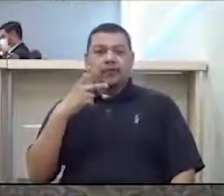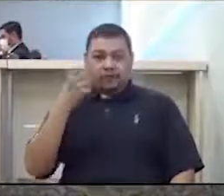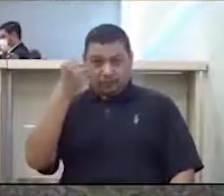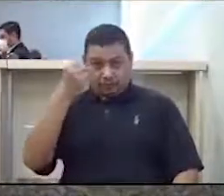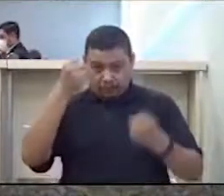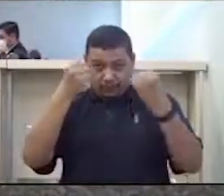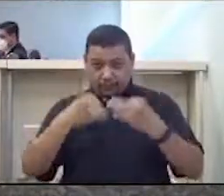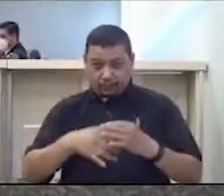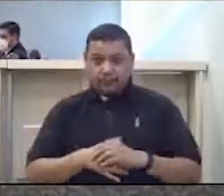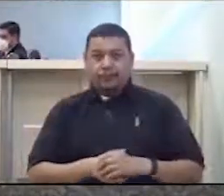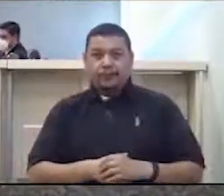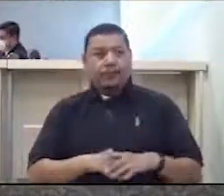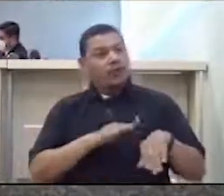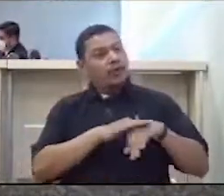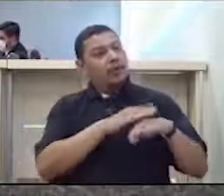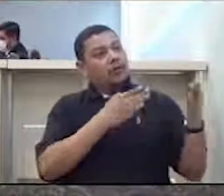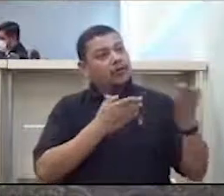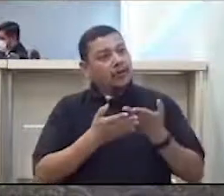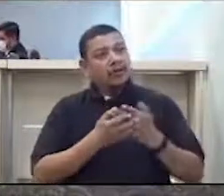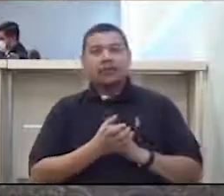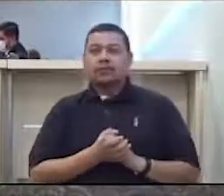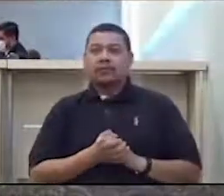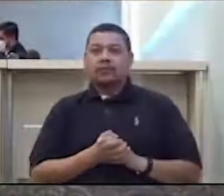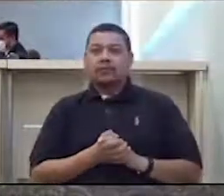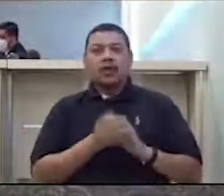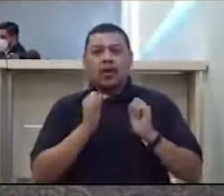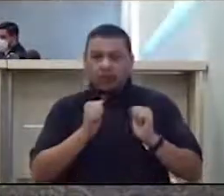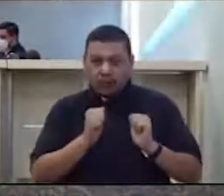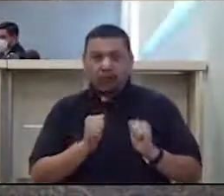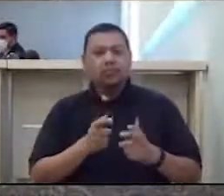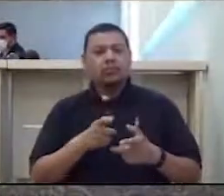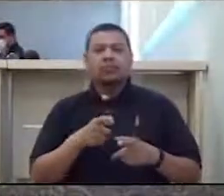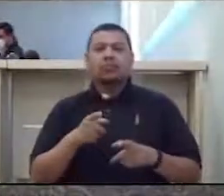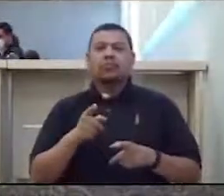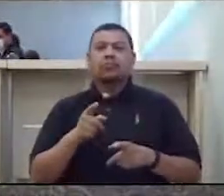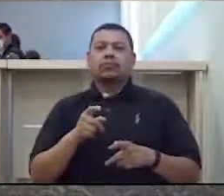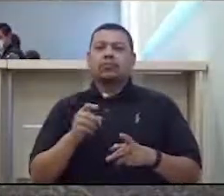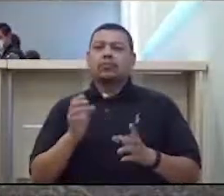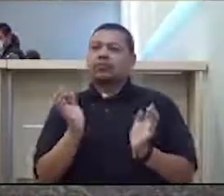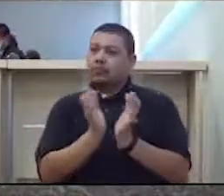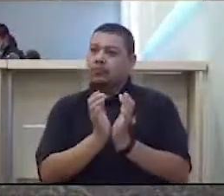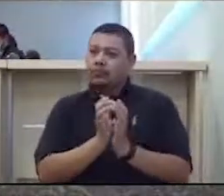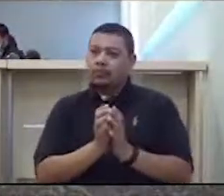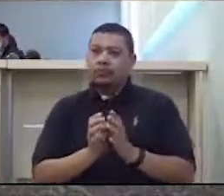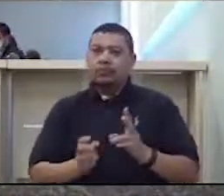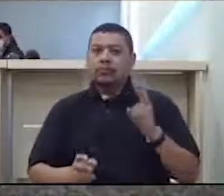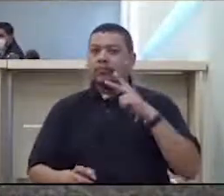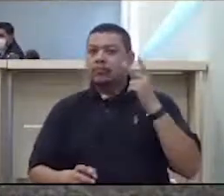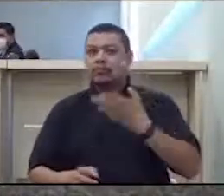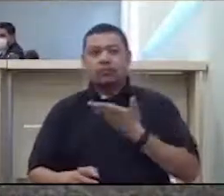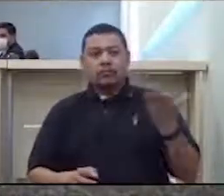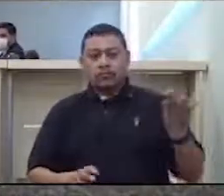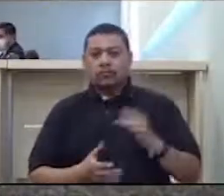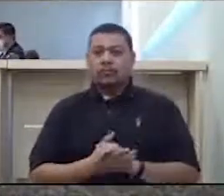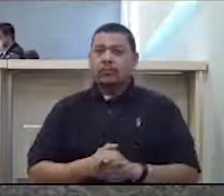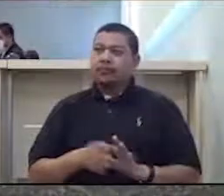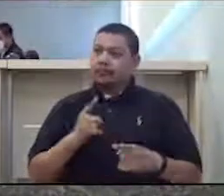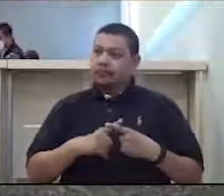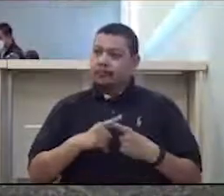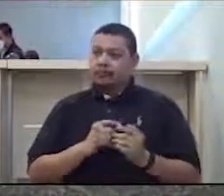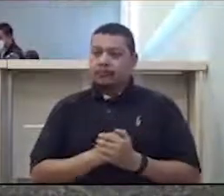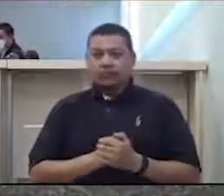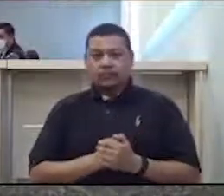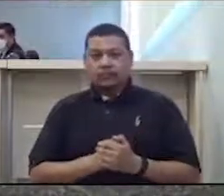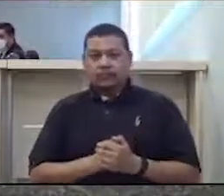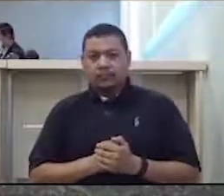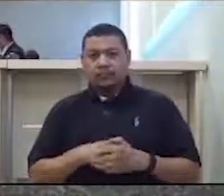não oficial com a diretora e ela falou dessa vontade de que fosse uma comissão de vereadores lá para poder ela, né,